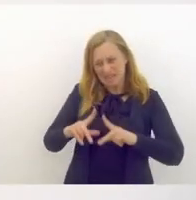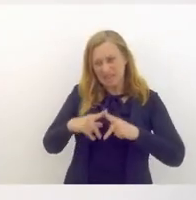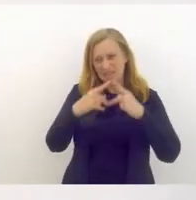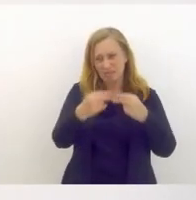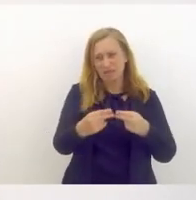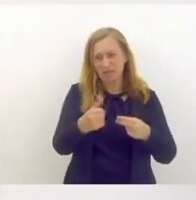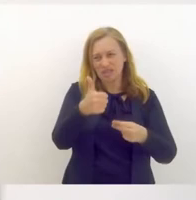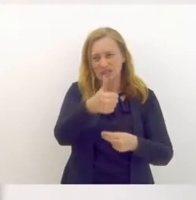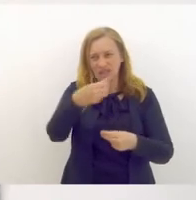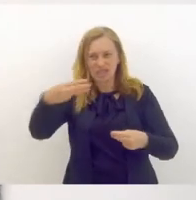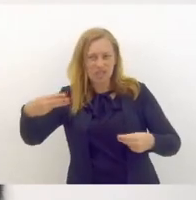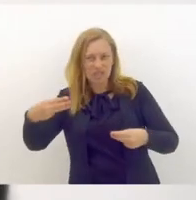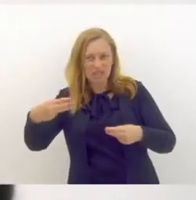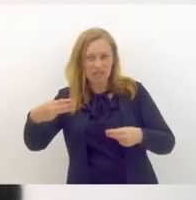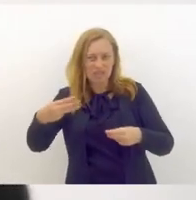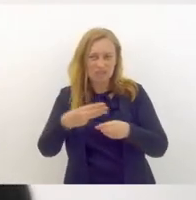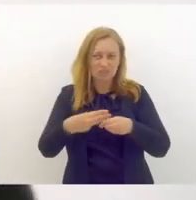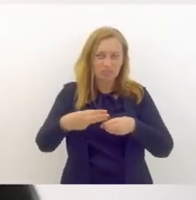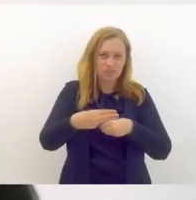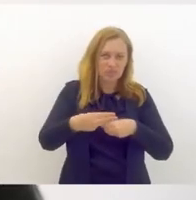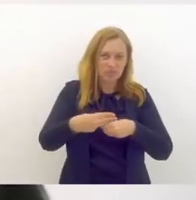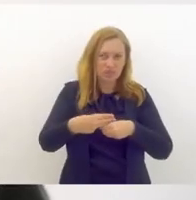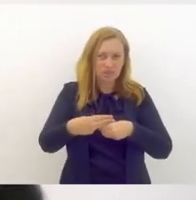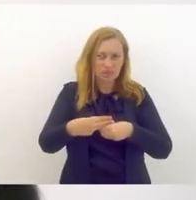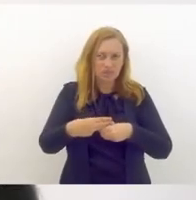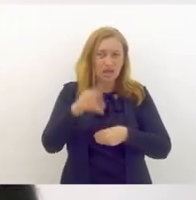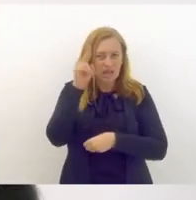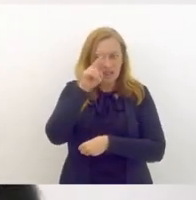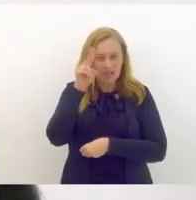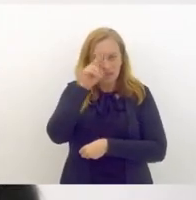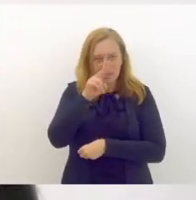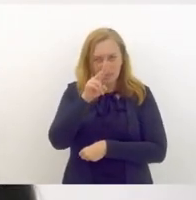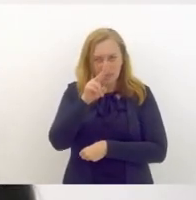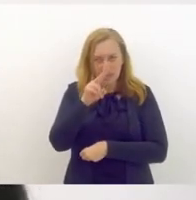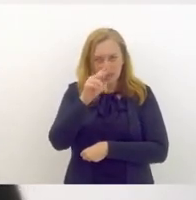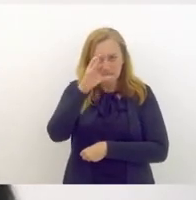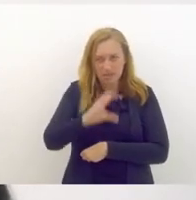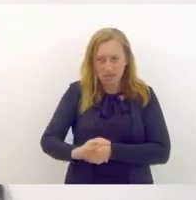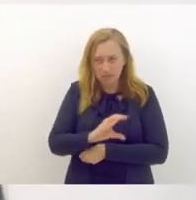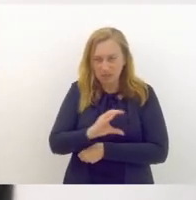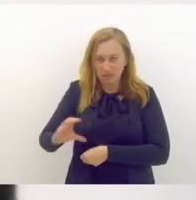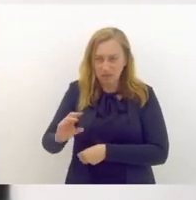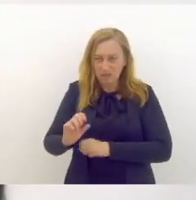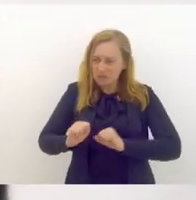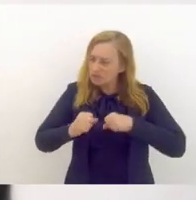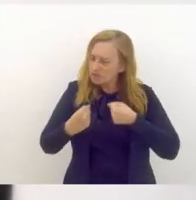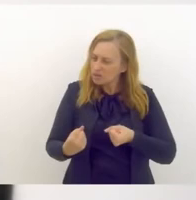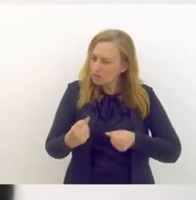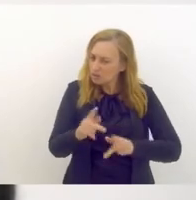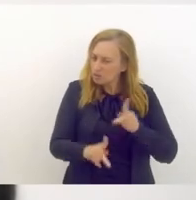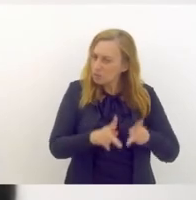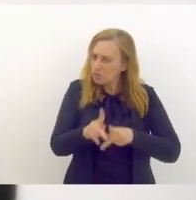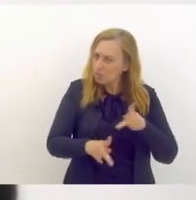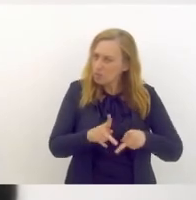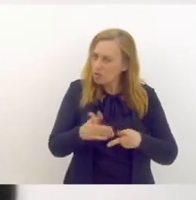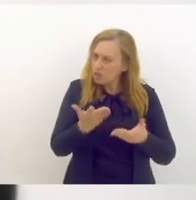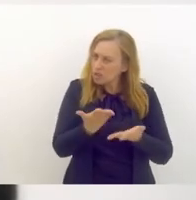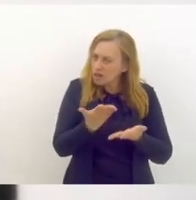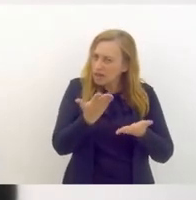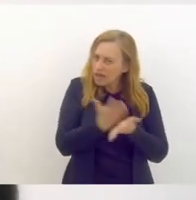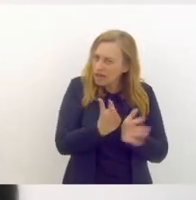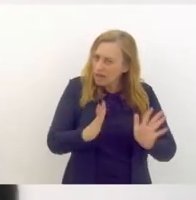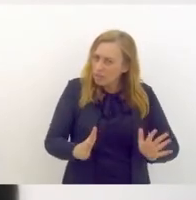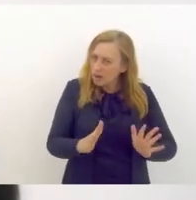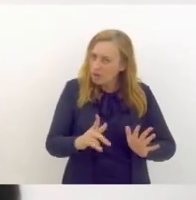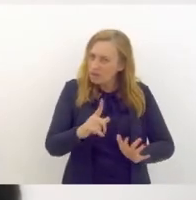12 municípios, numa diocese, lembrando de Dom Valdir, que defendeu tanto aquele povo, acabar com o pouco